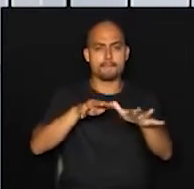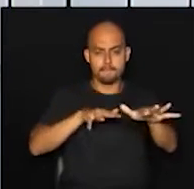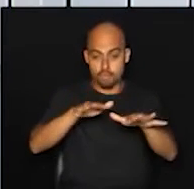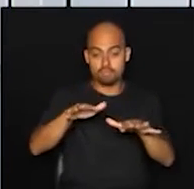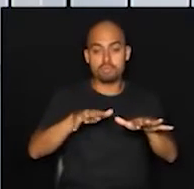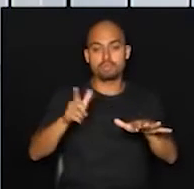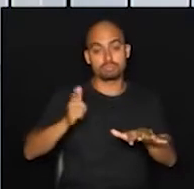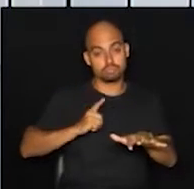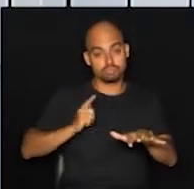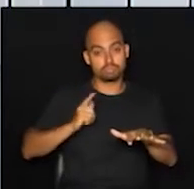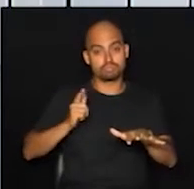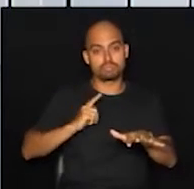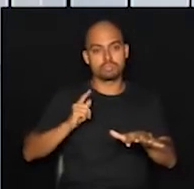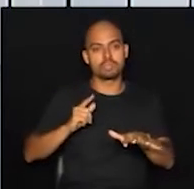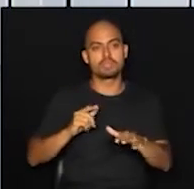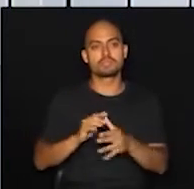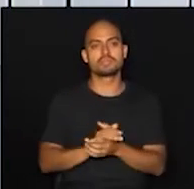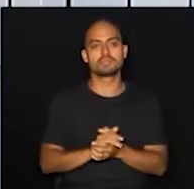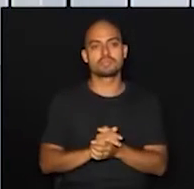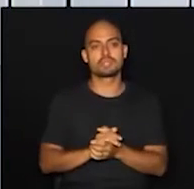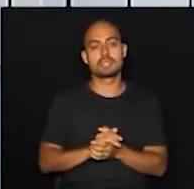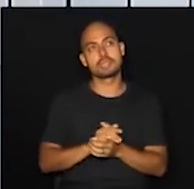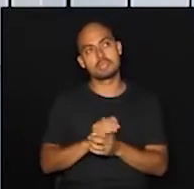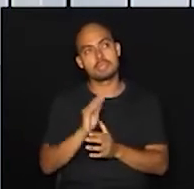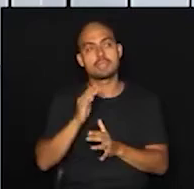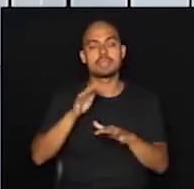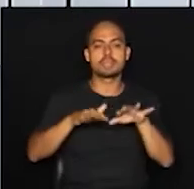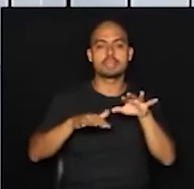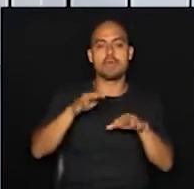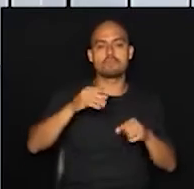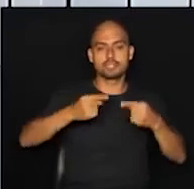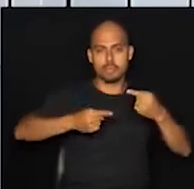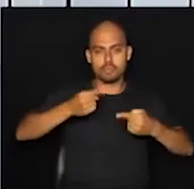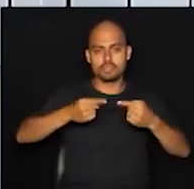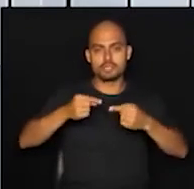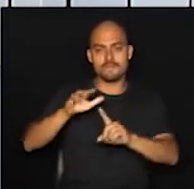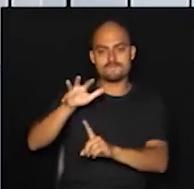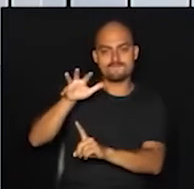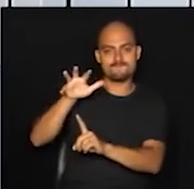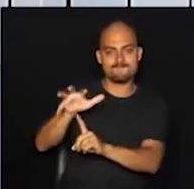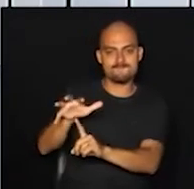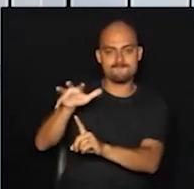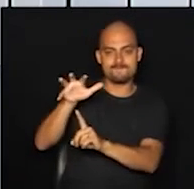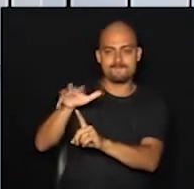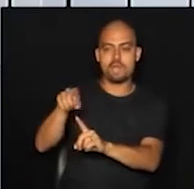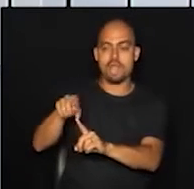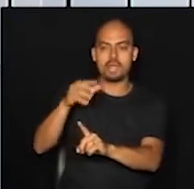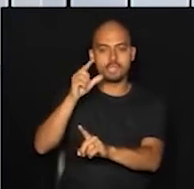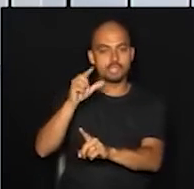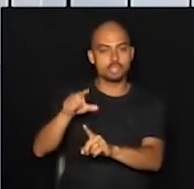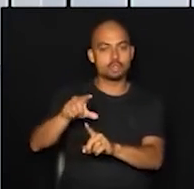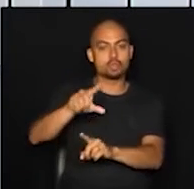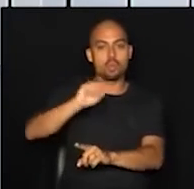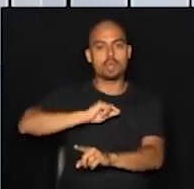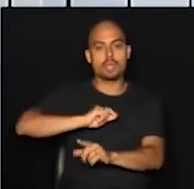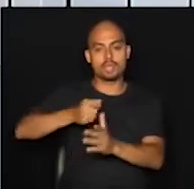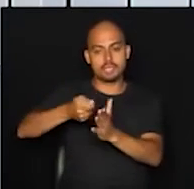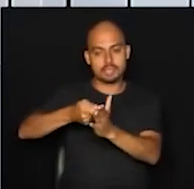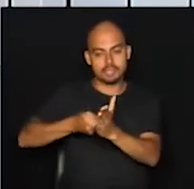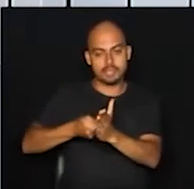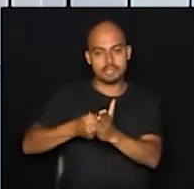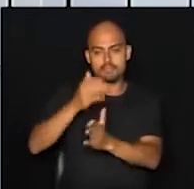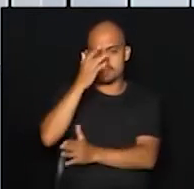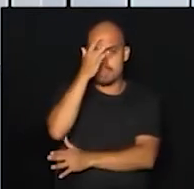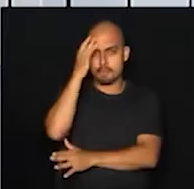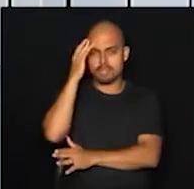na época e que talvez o clima político tivesse forçado ela a tomar esta decisão. Quem ler o